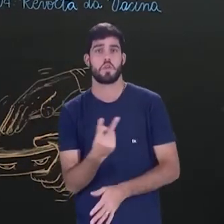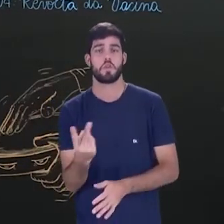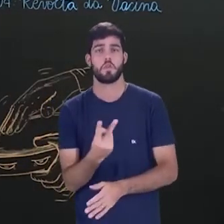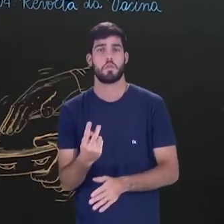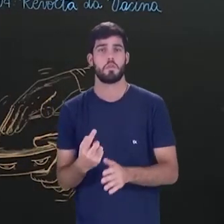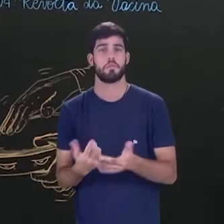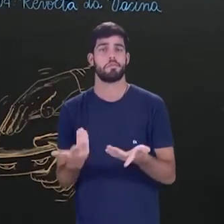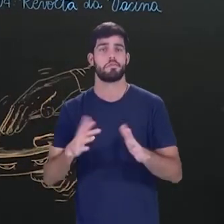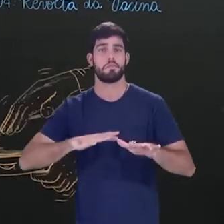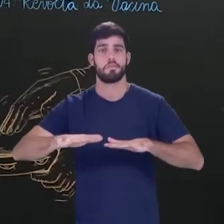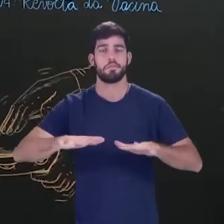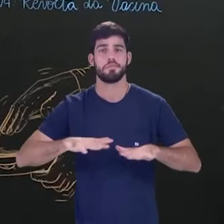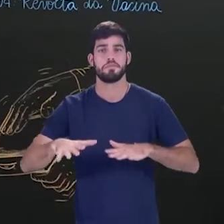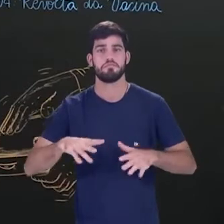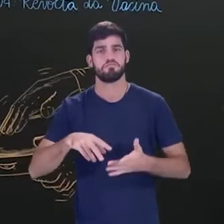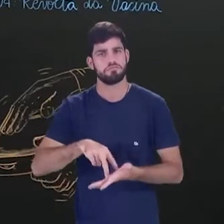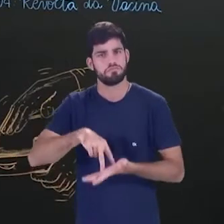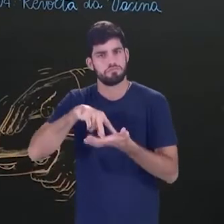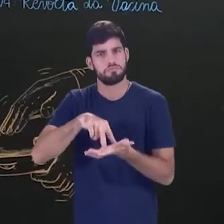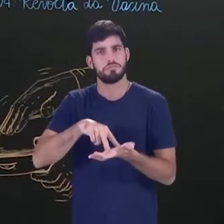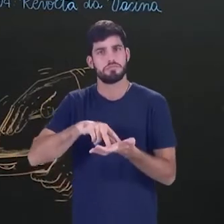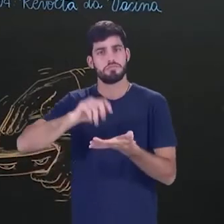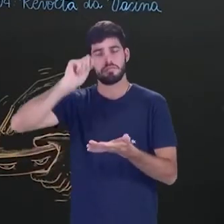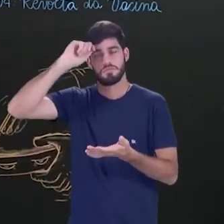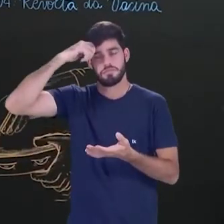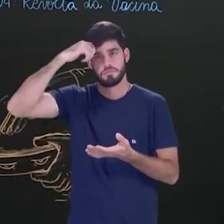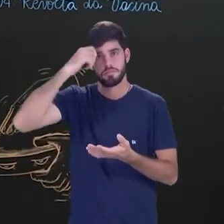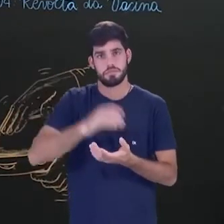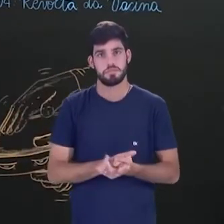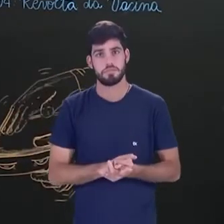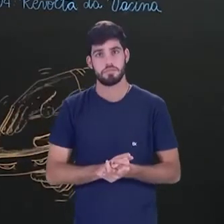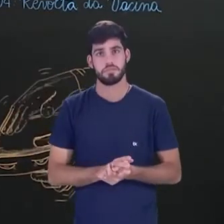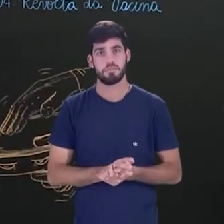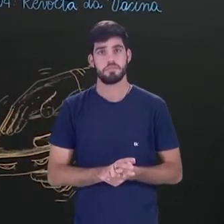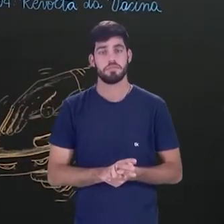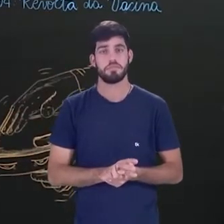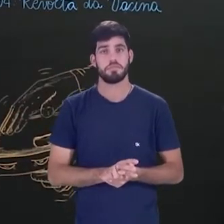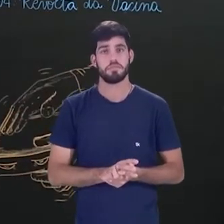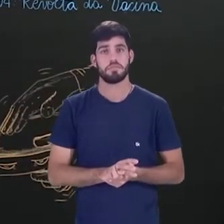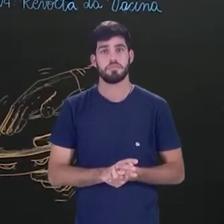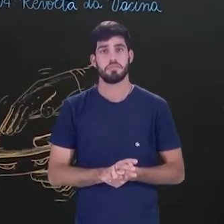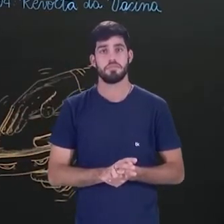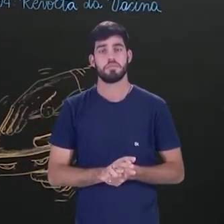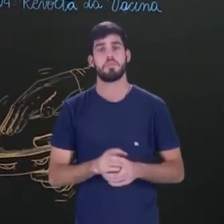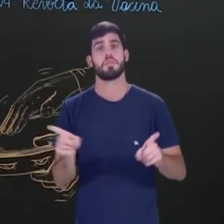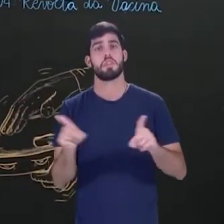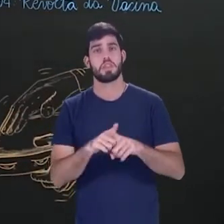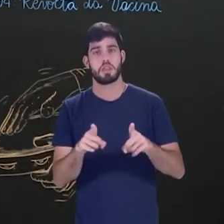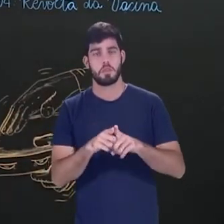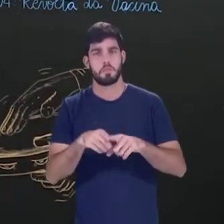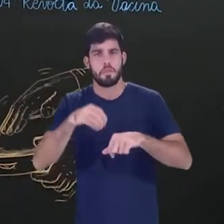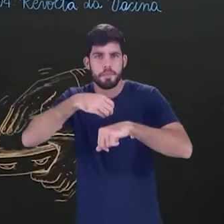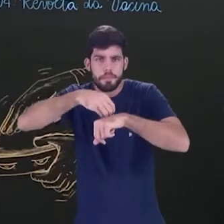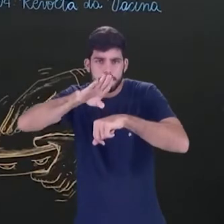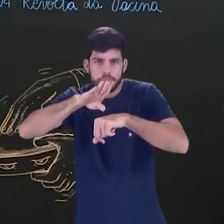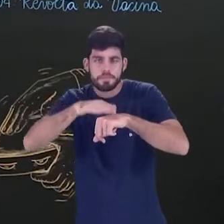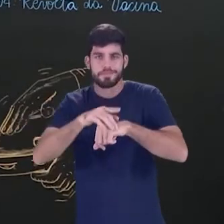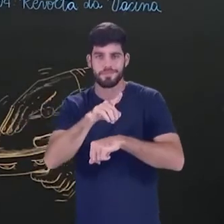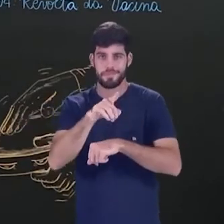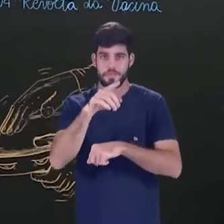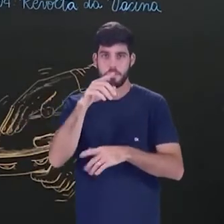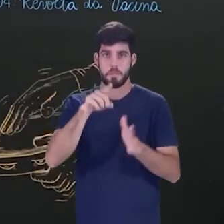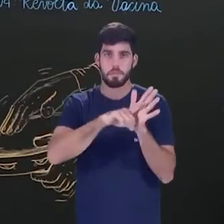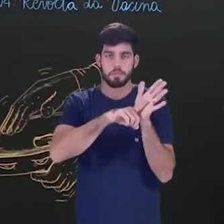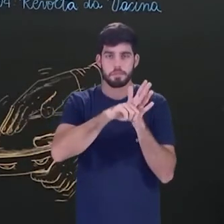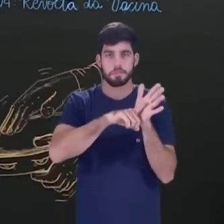mostram essa questão da resistência diante da discriminação. Vou deixar mais uma dica para você pesquisar, porque eu acho que